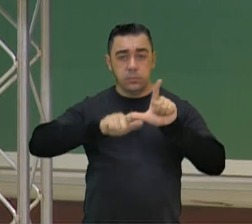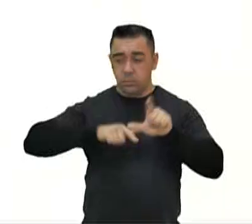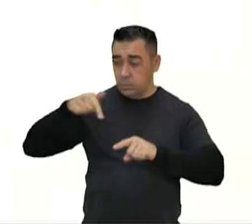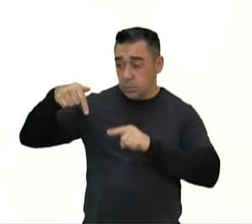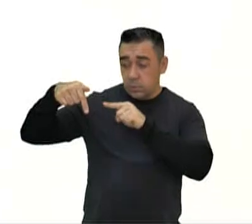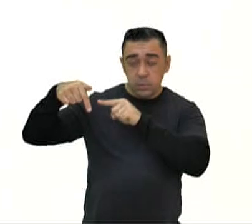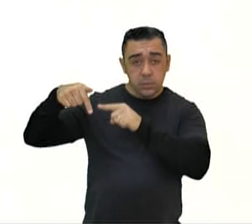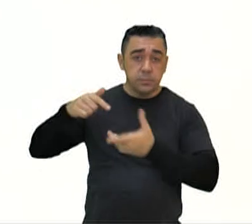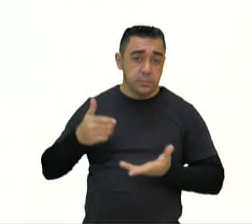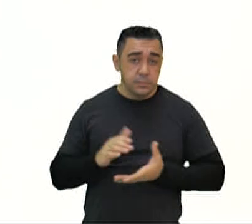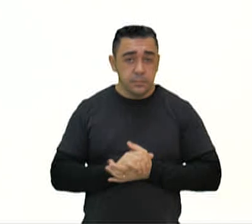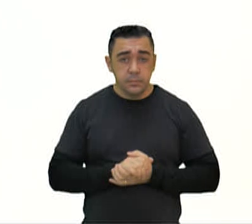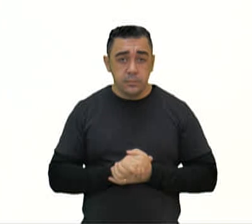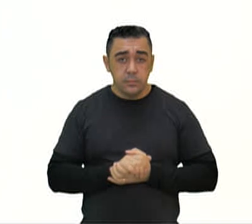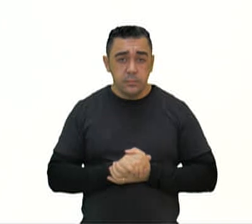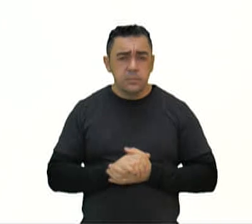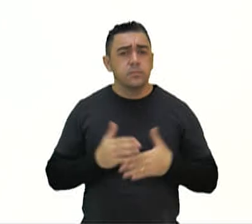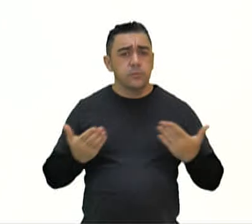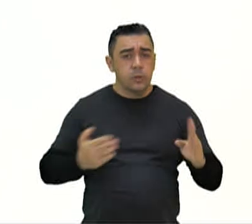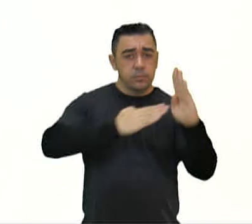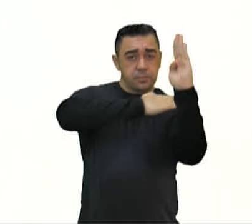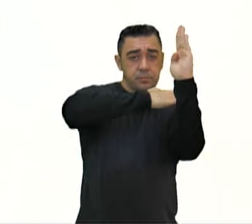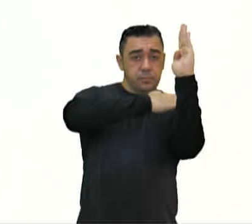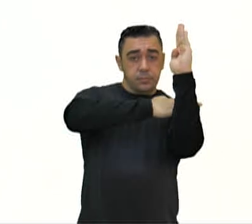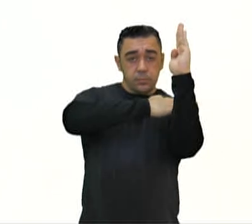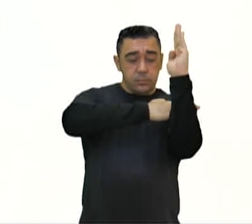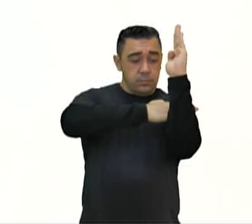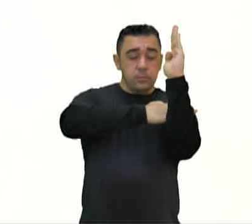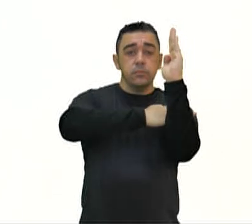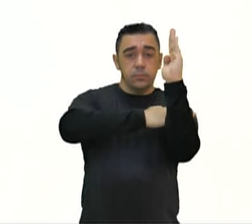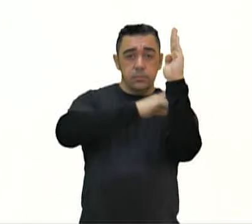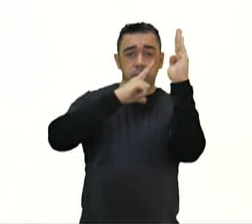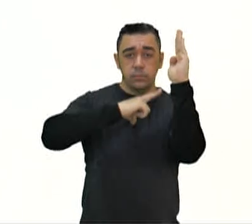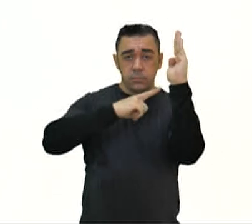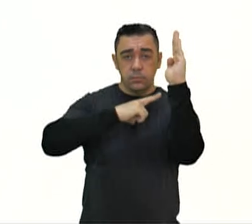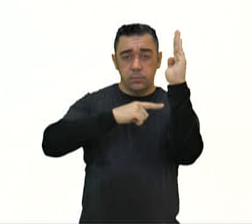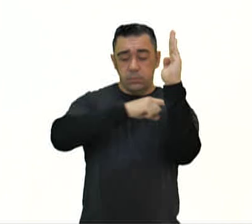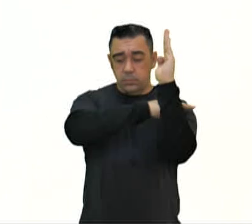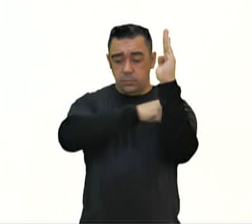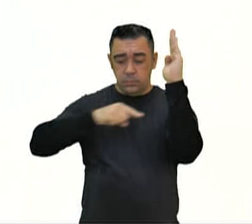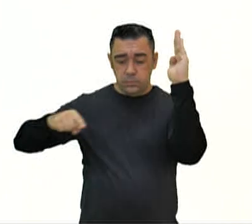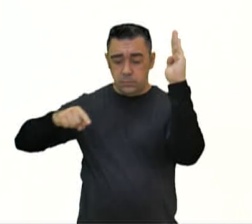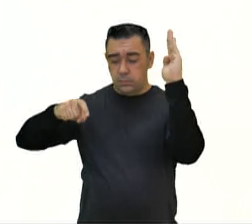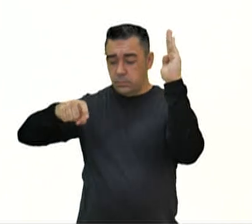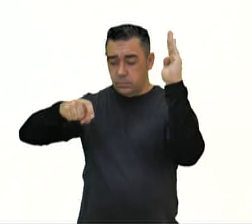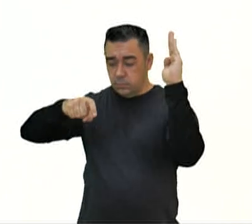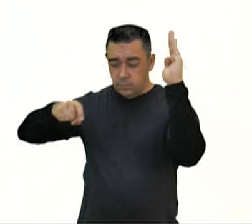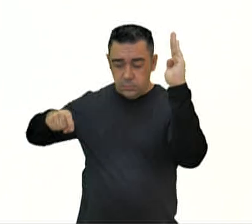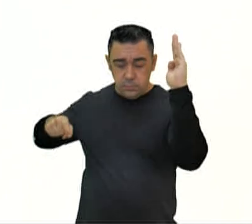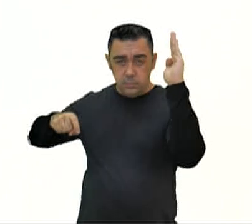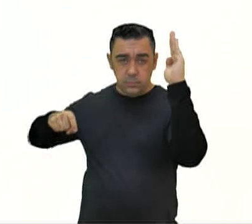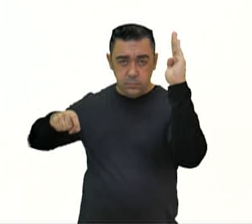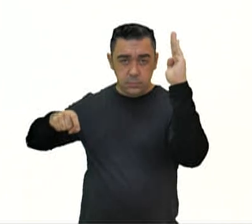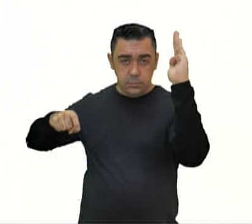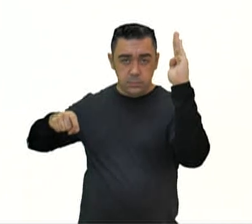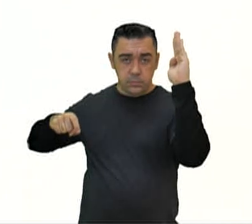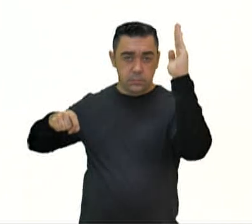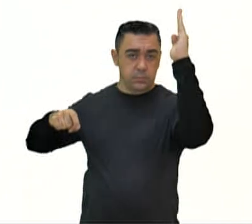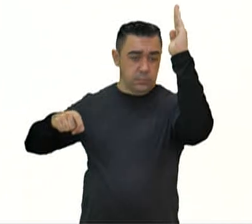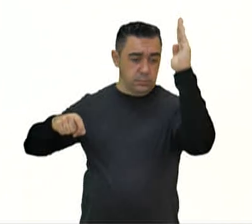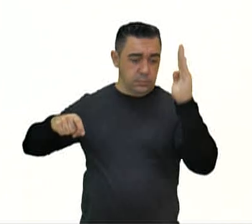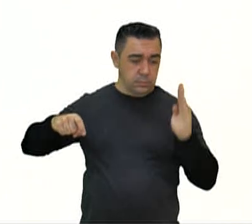Q. E o sistema cartesiano, ele é formado por dois eixos. O eixo